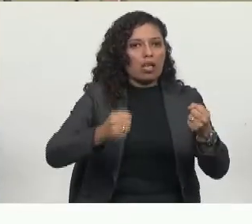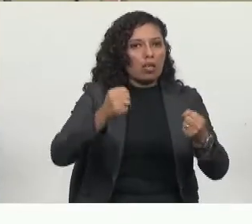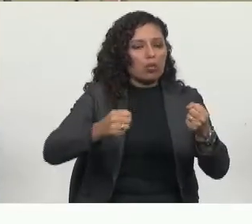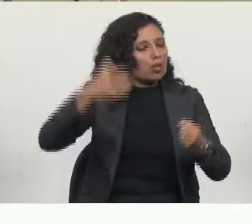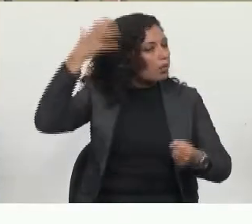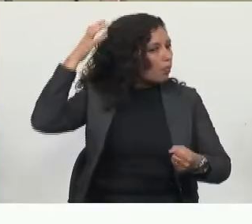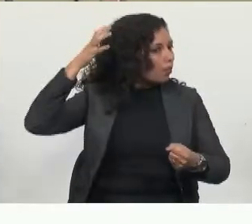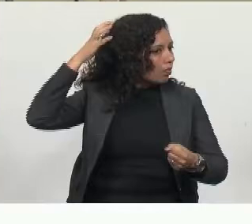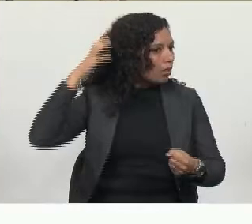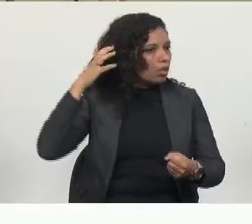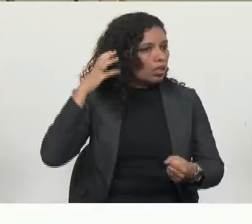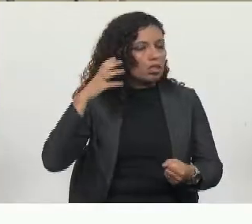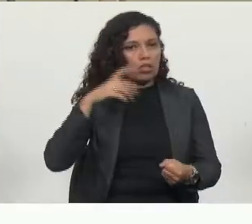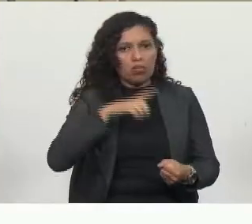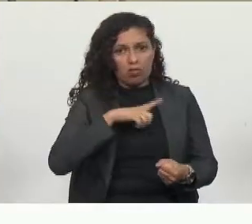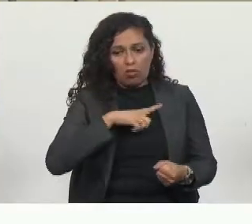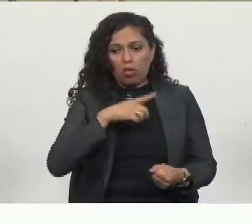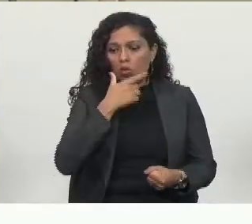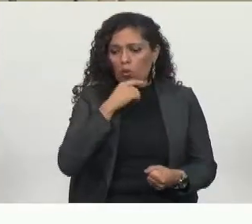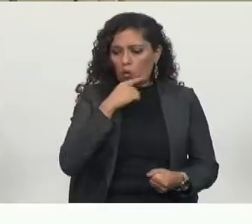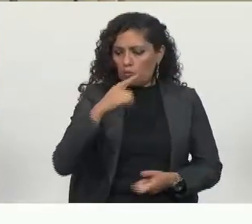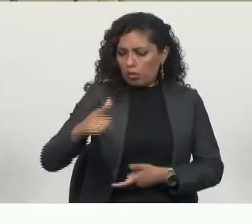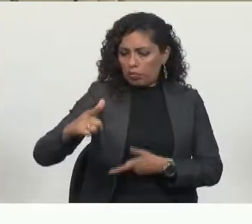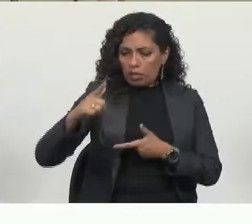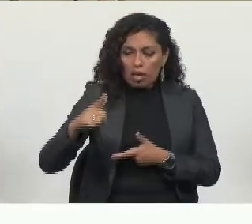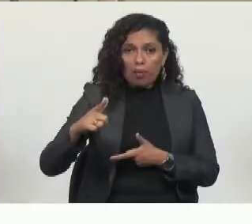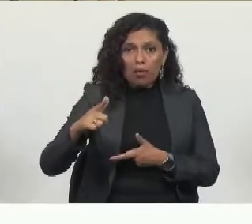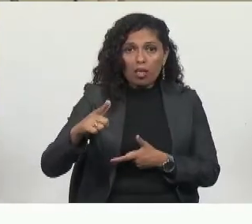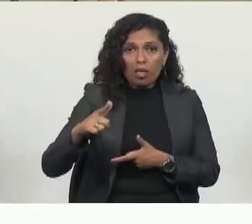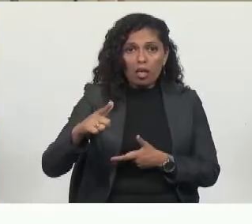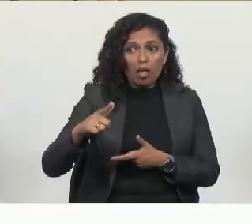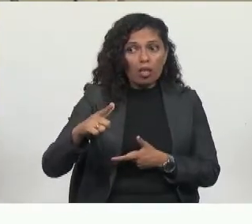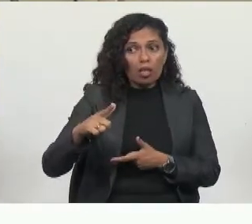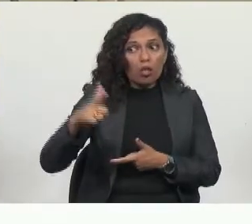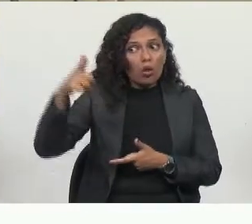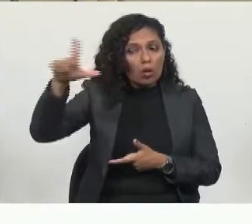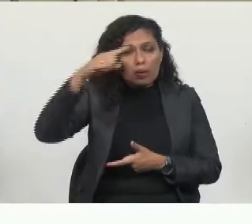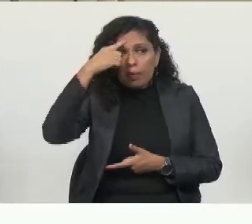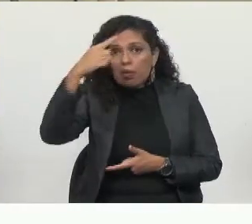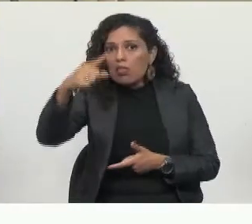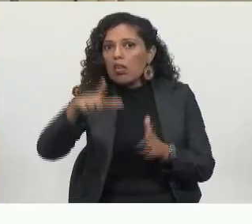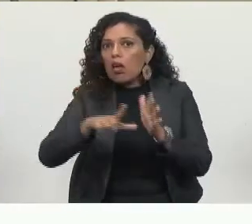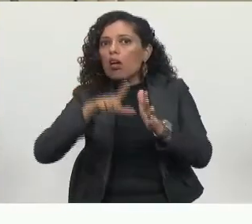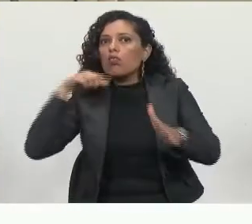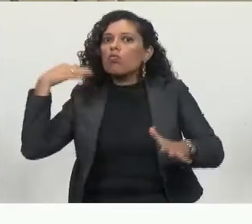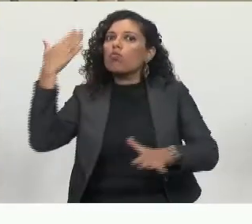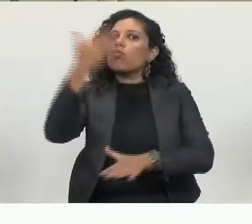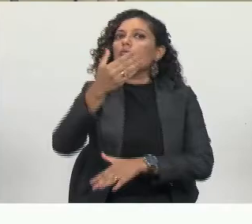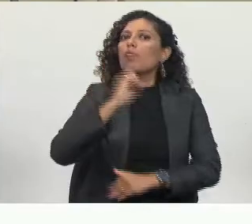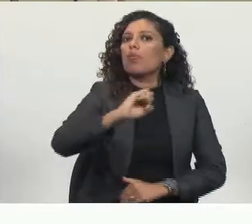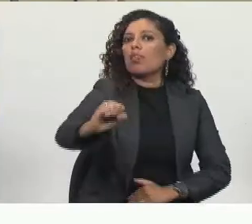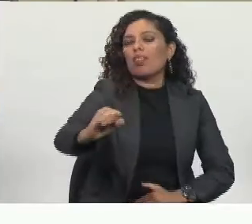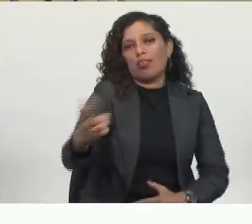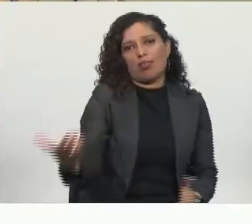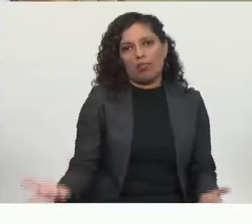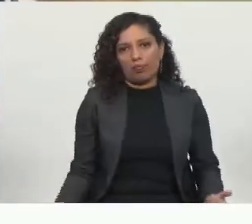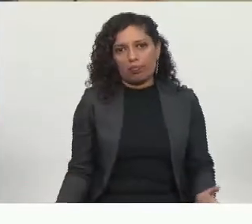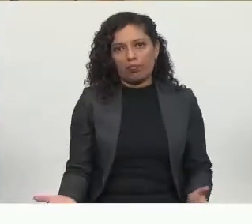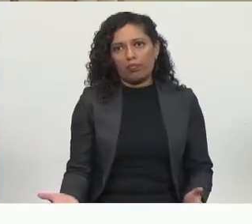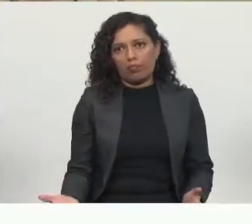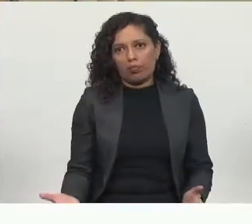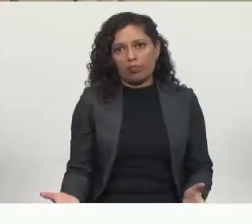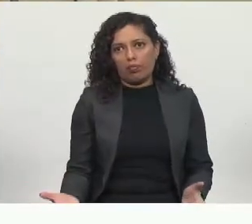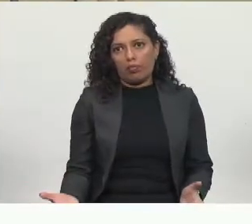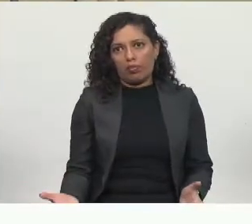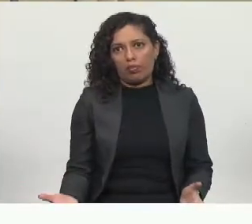vida dela. Então, nós não podemos acolher esses projetos diante do